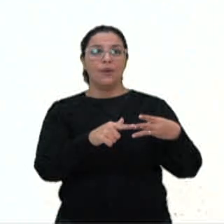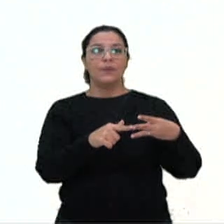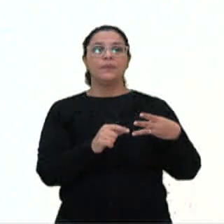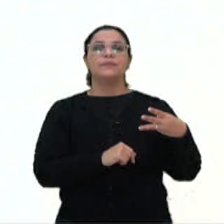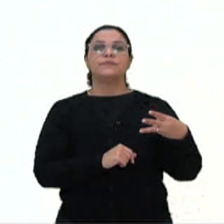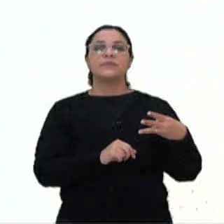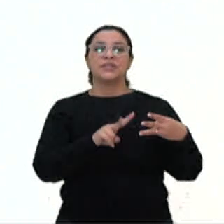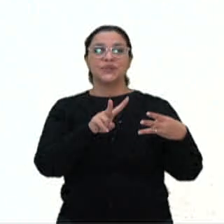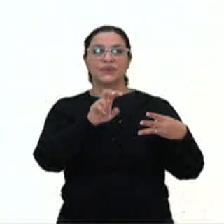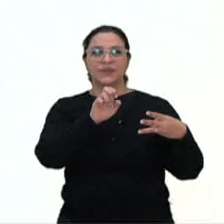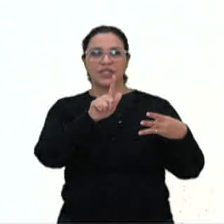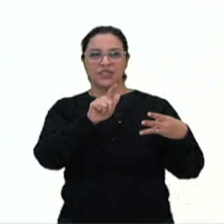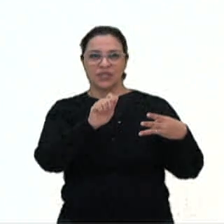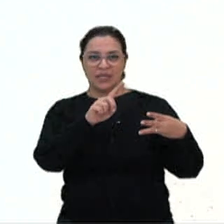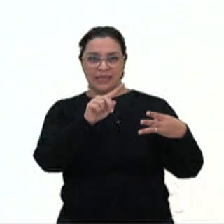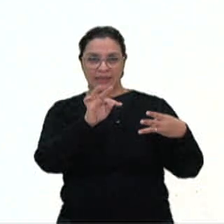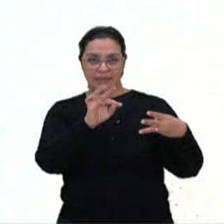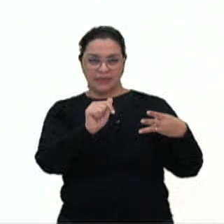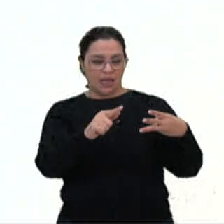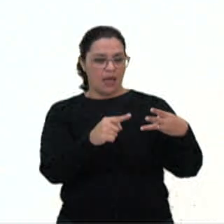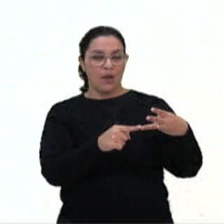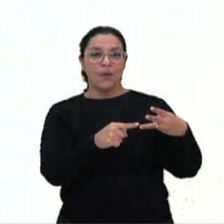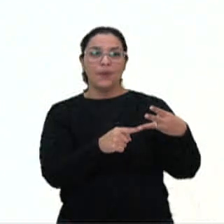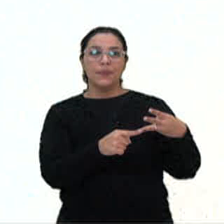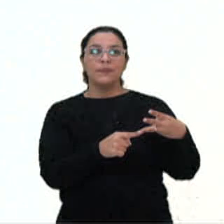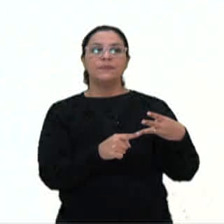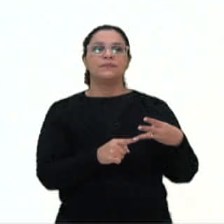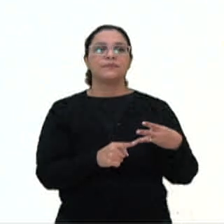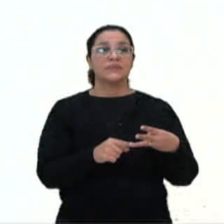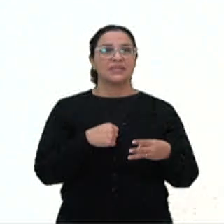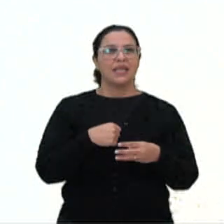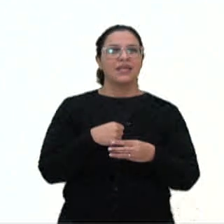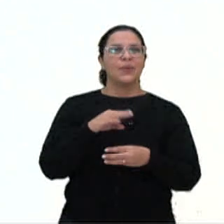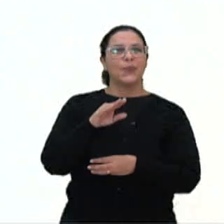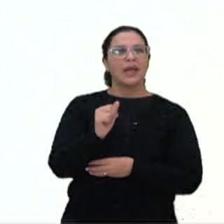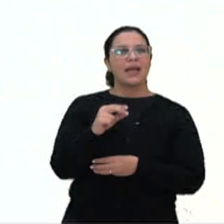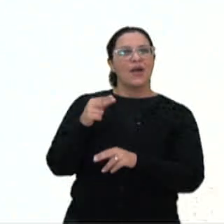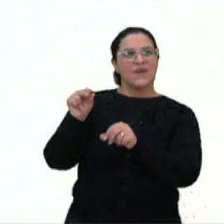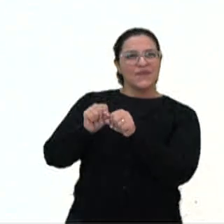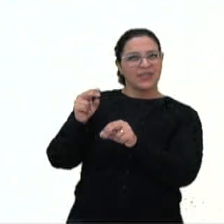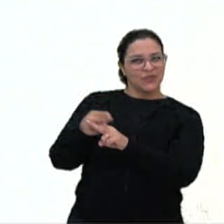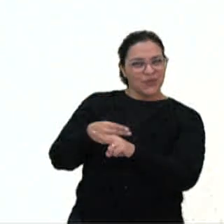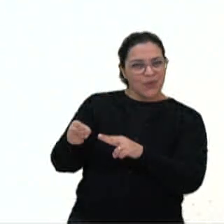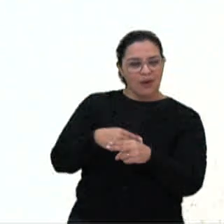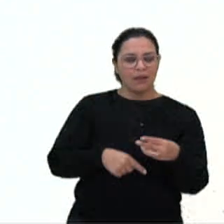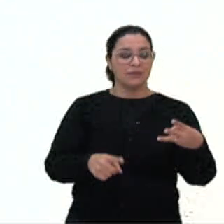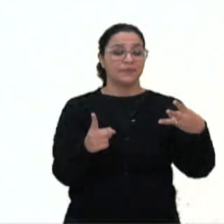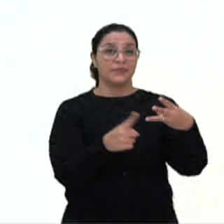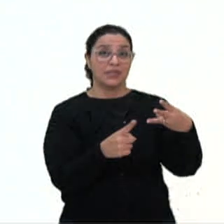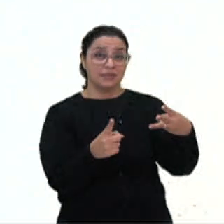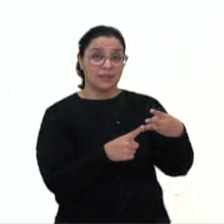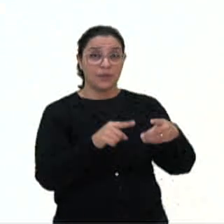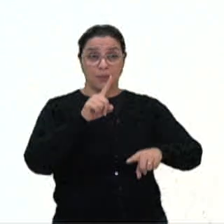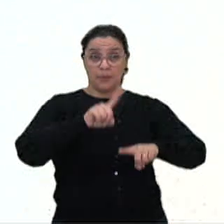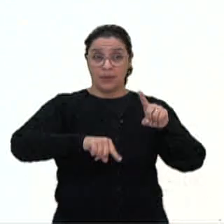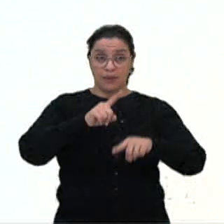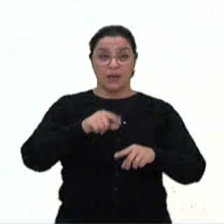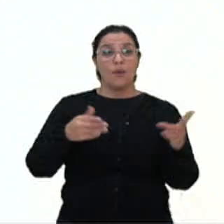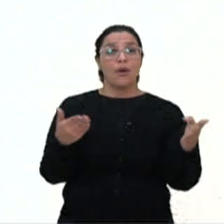bauxita, vegetal, como por exemplo o cacau, que é explorado para a fabricação de chocolate, e